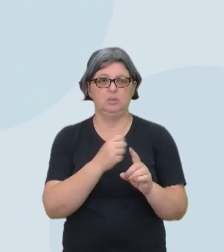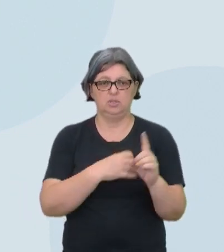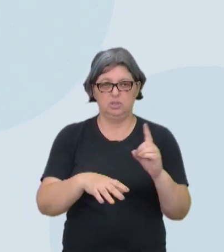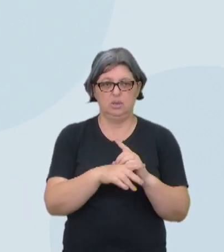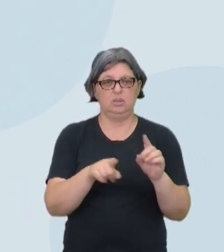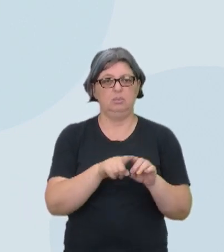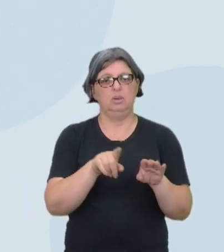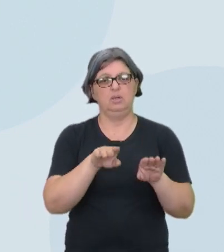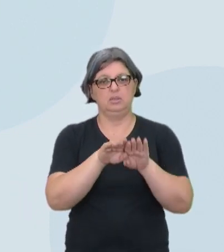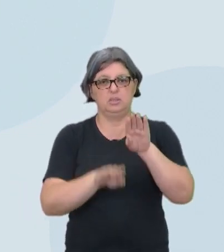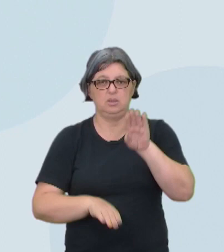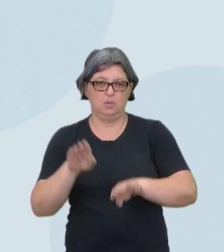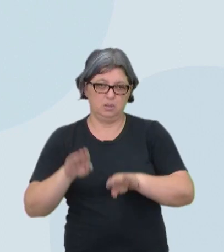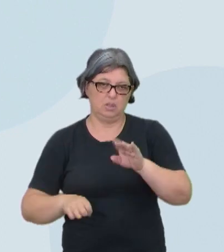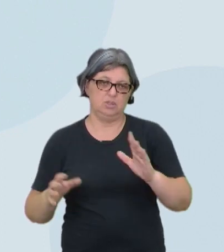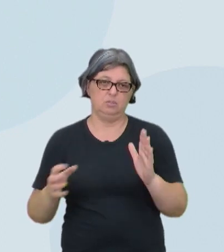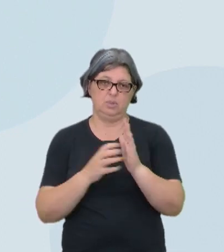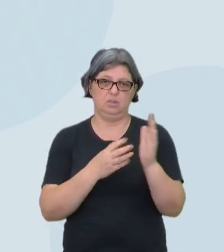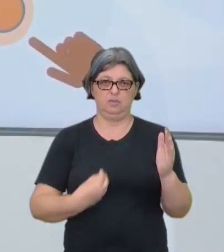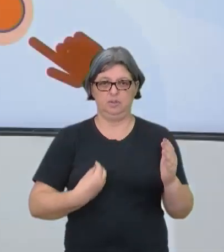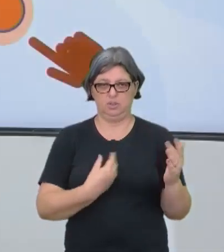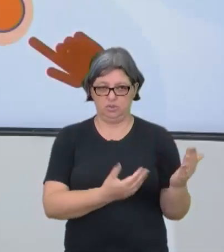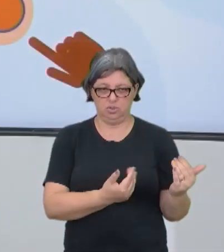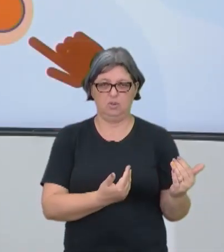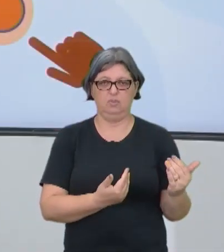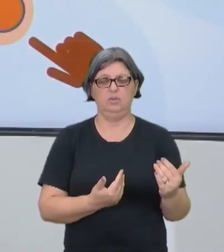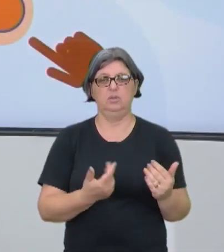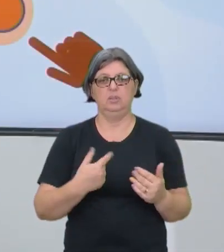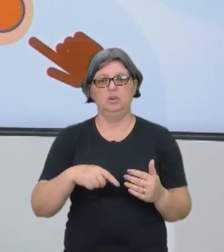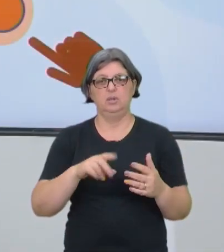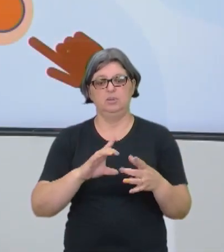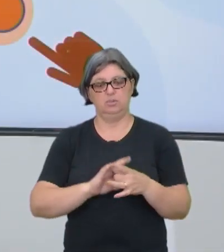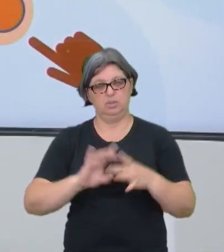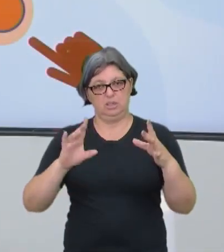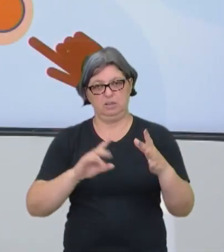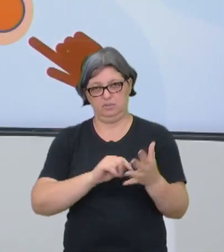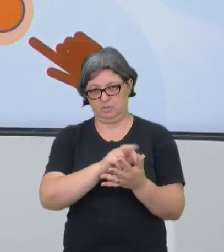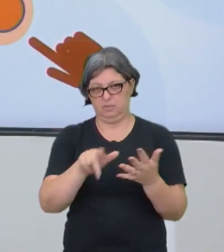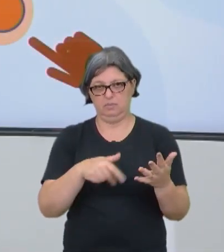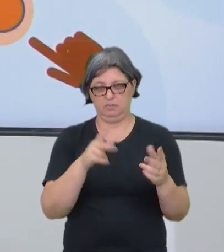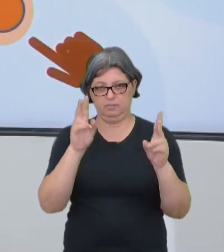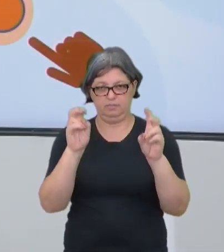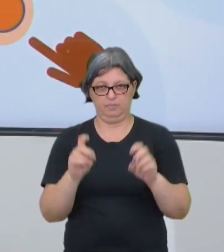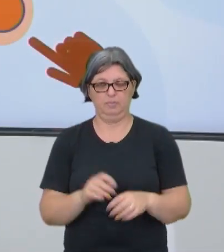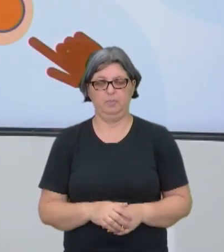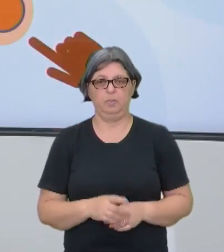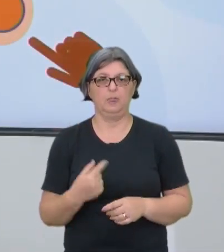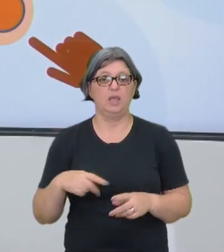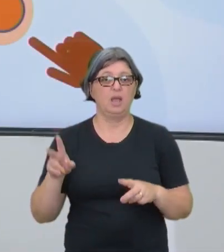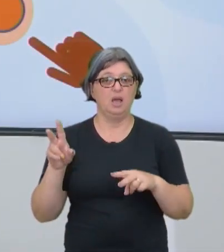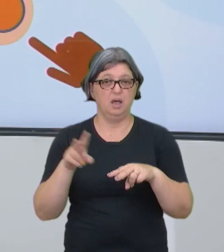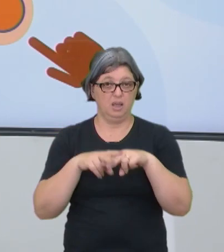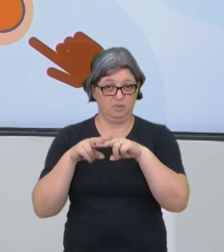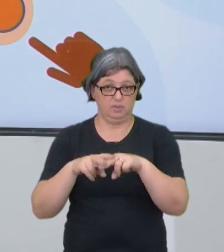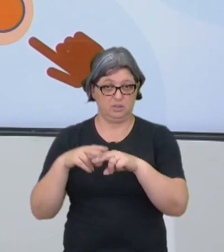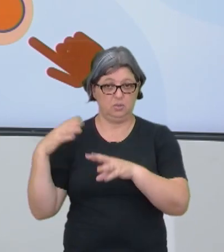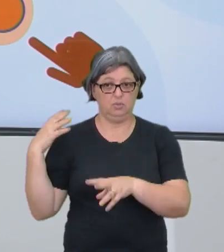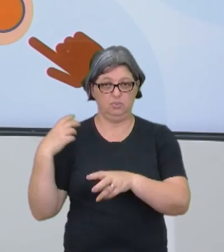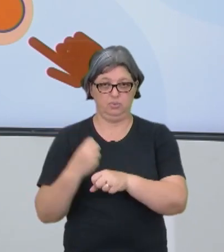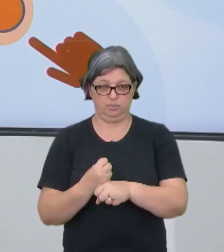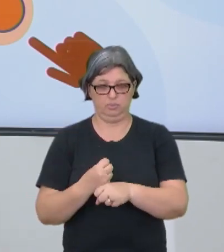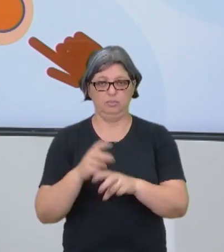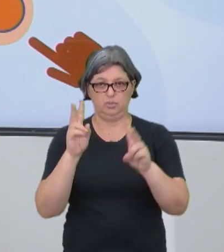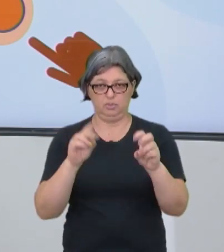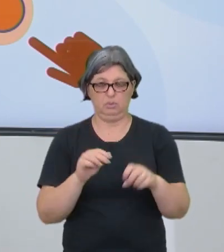dos jovens e muitos outros assuntos. Tanto que eu vou fazer uma revisão de alguns dos assuntos que nós comentamos. Até